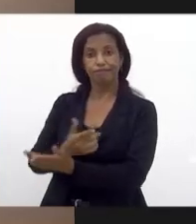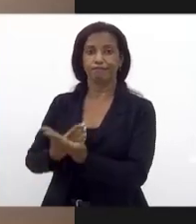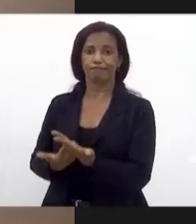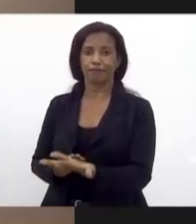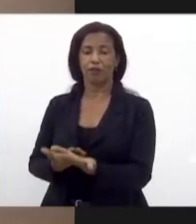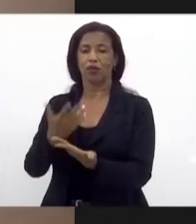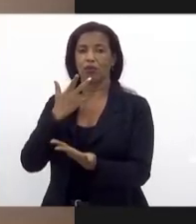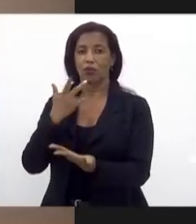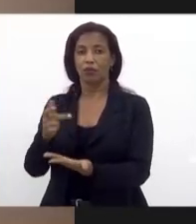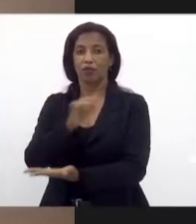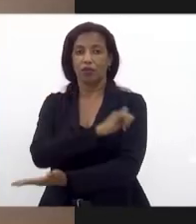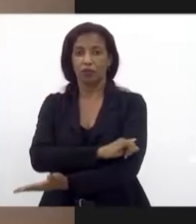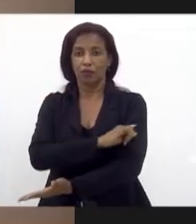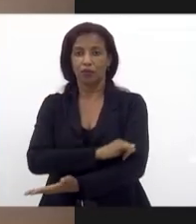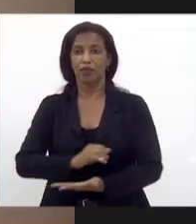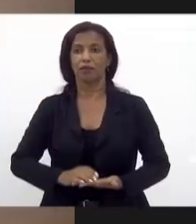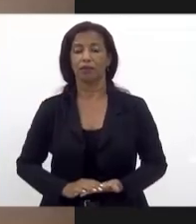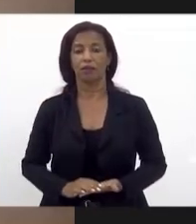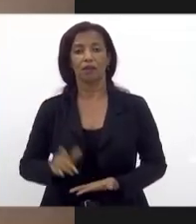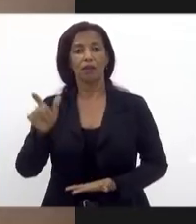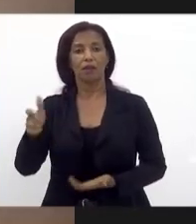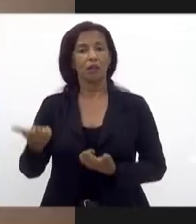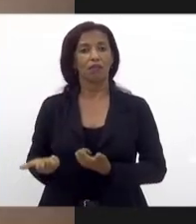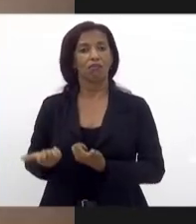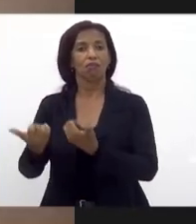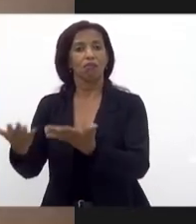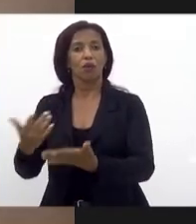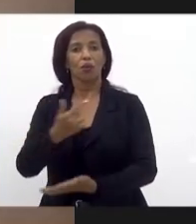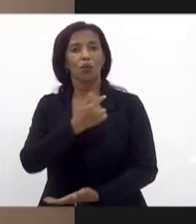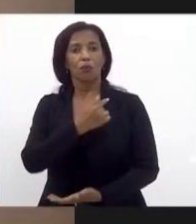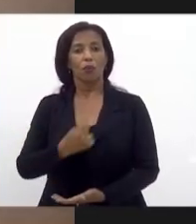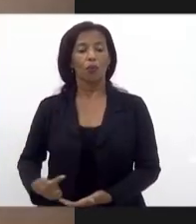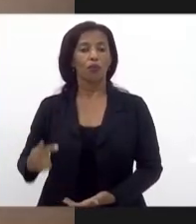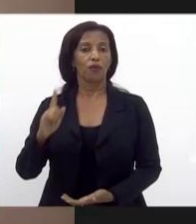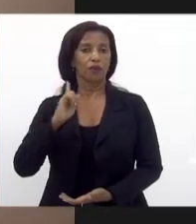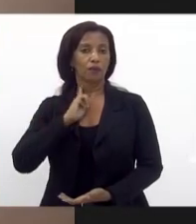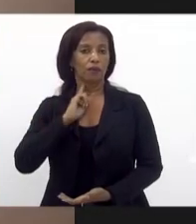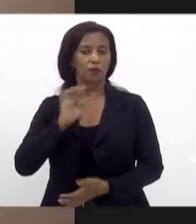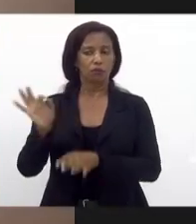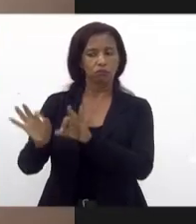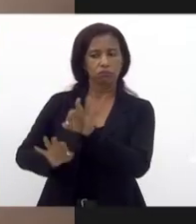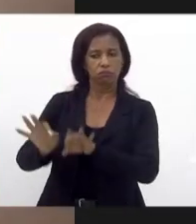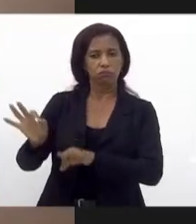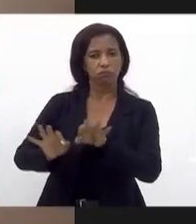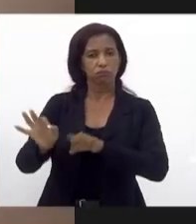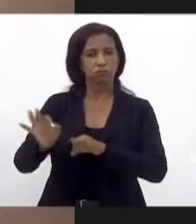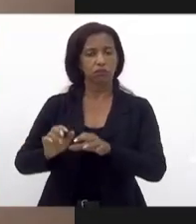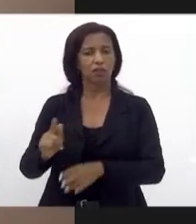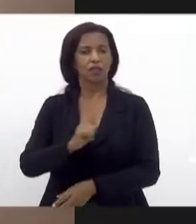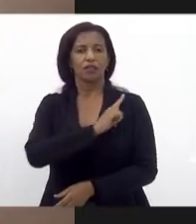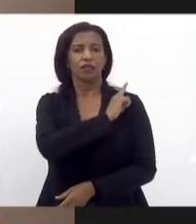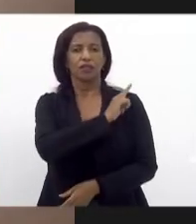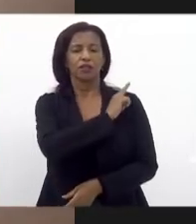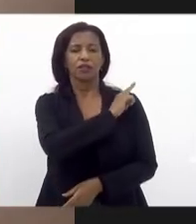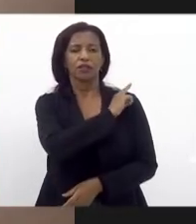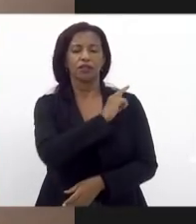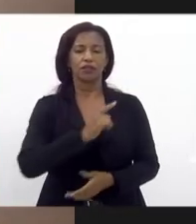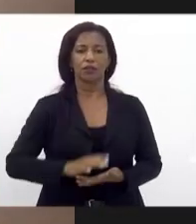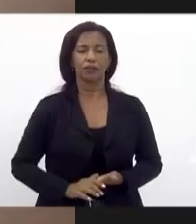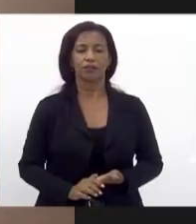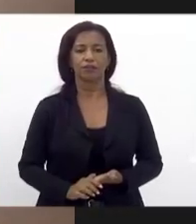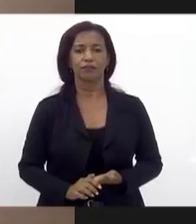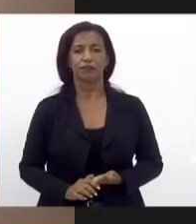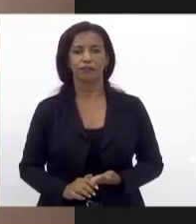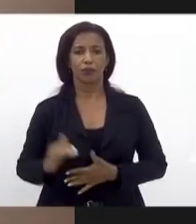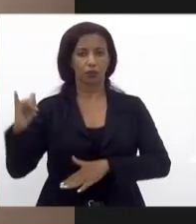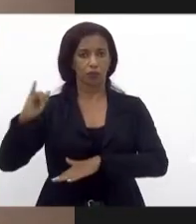ao inverso do que fez no Rio de Janeiro, ele entregou para o governo de Minas modelar a gestão, né? Entregou a gestão